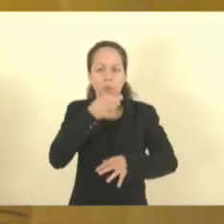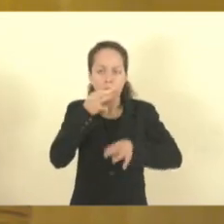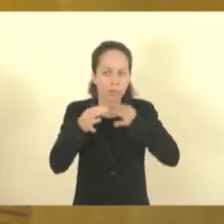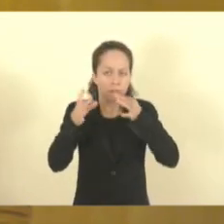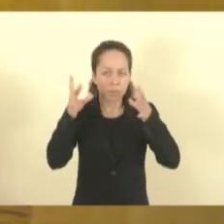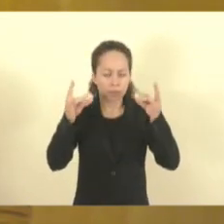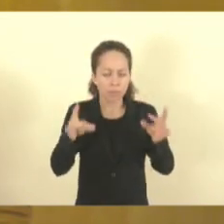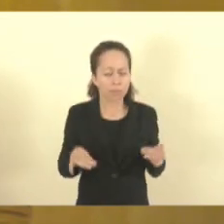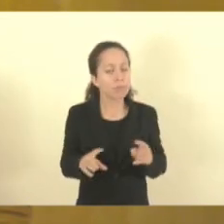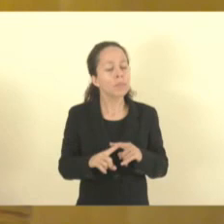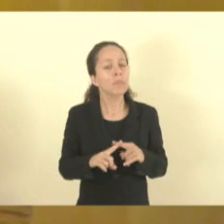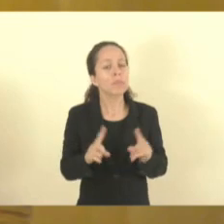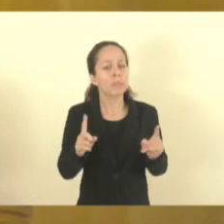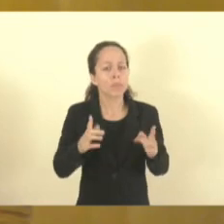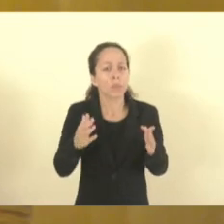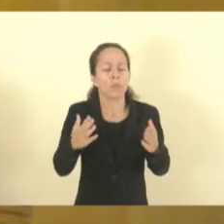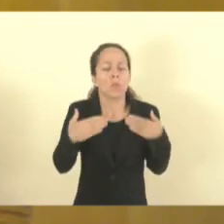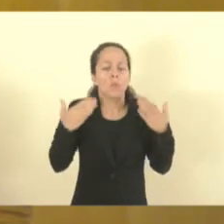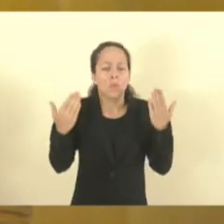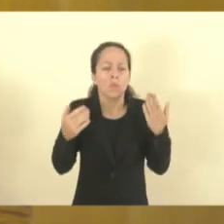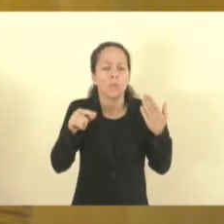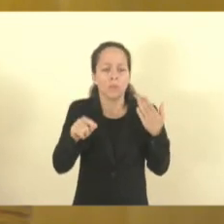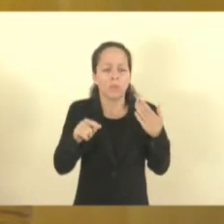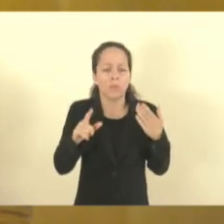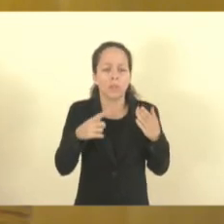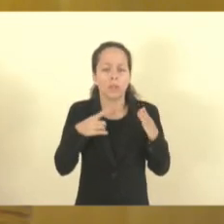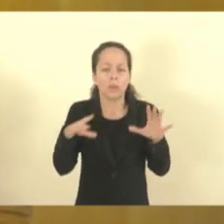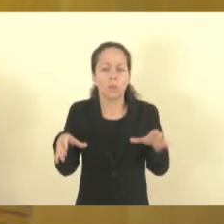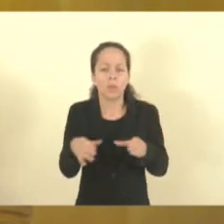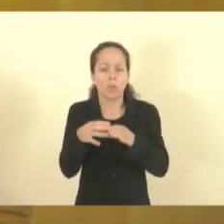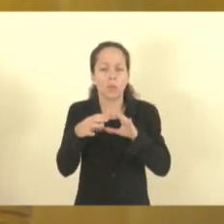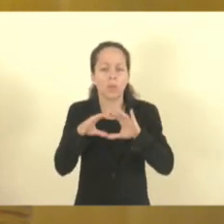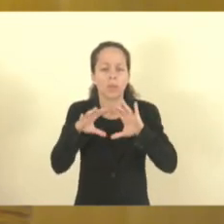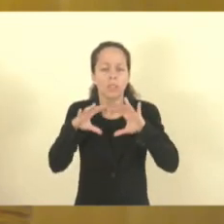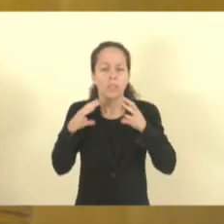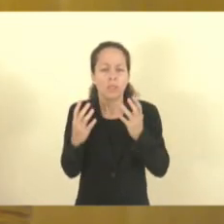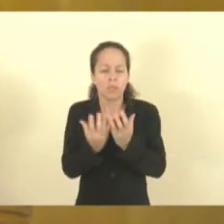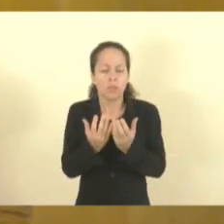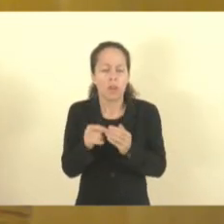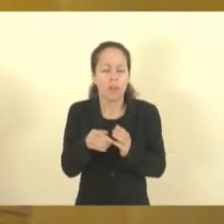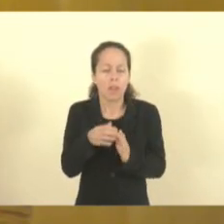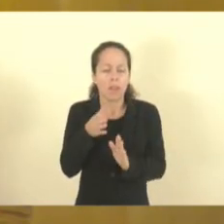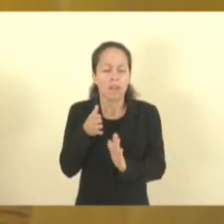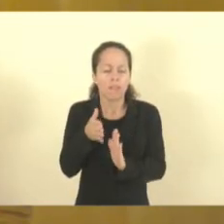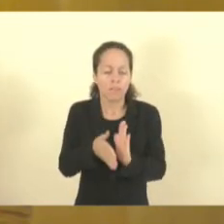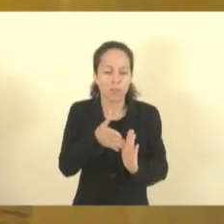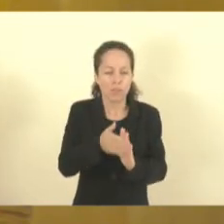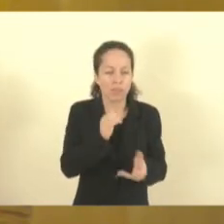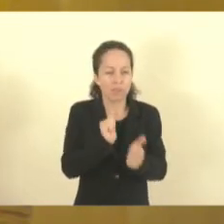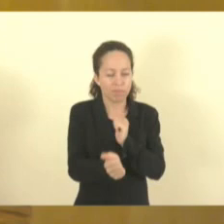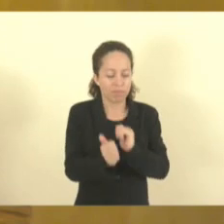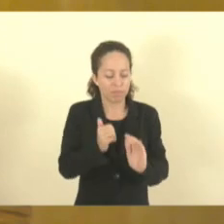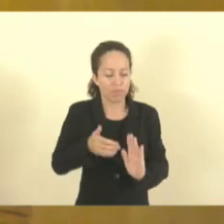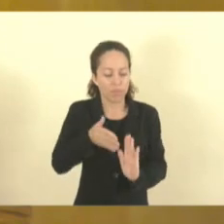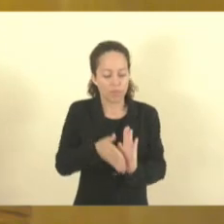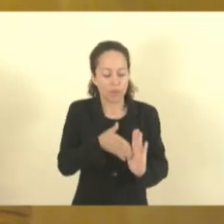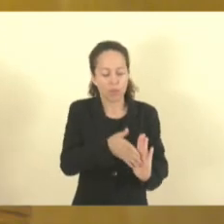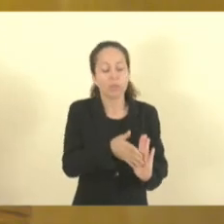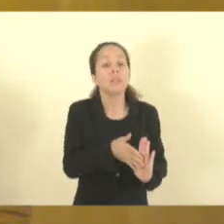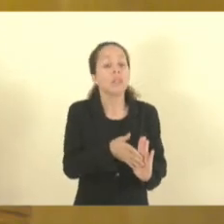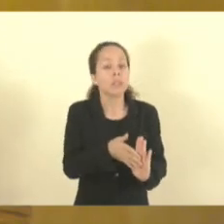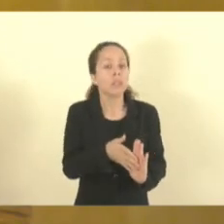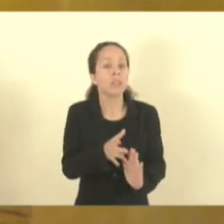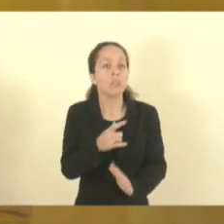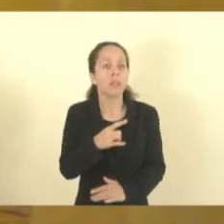Mas, surpreendentemente, a Desportiva Ferroviária, sua diretoria, seus jogadores, a torcida, é